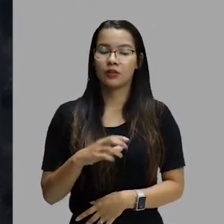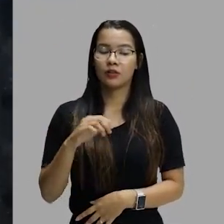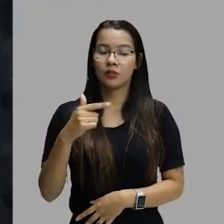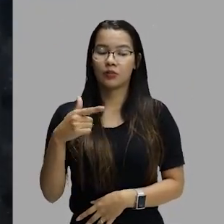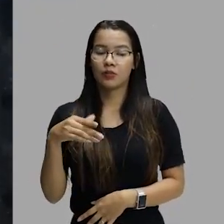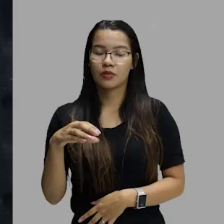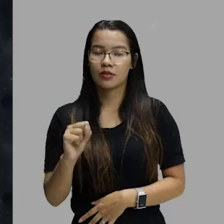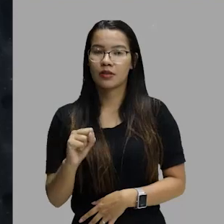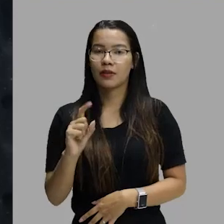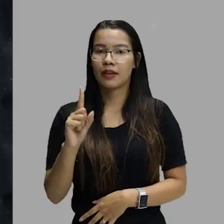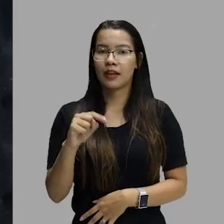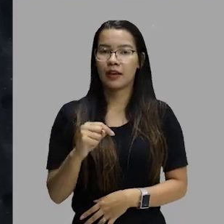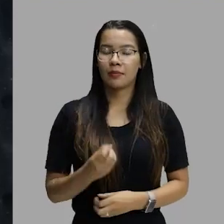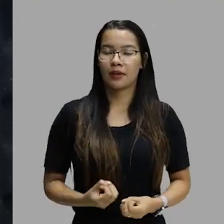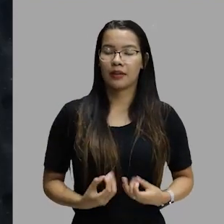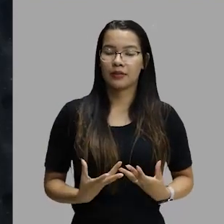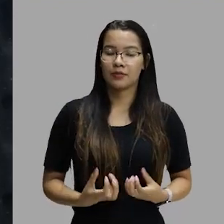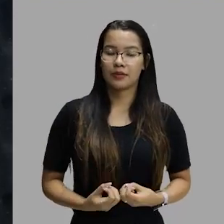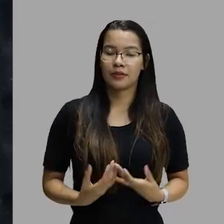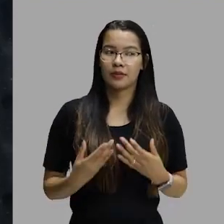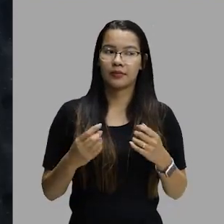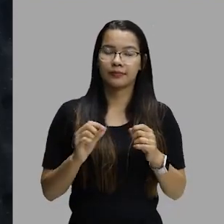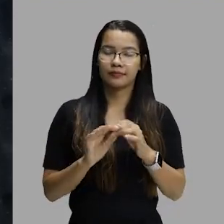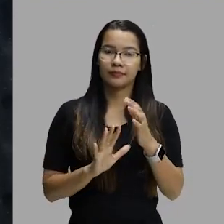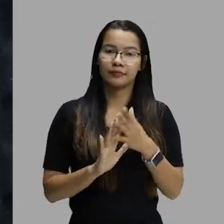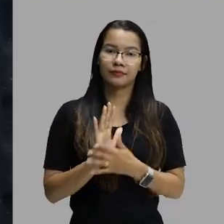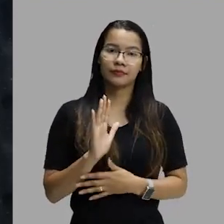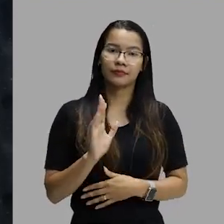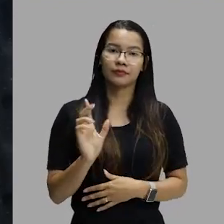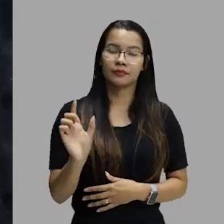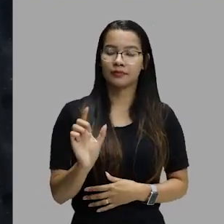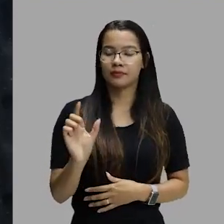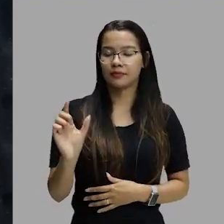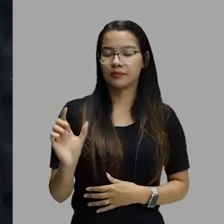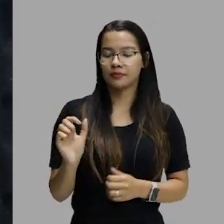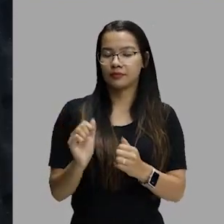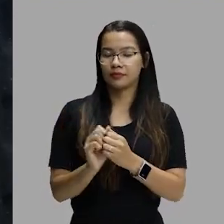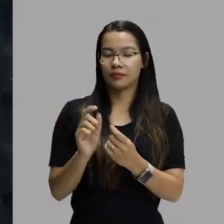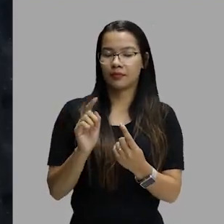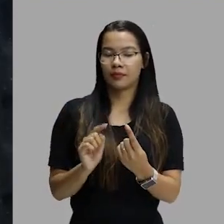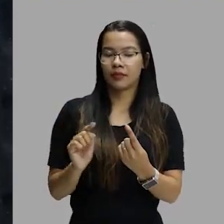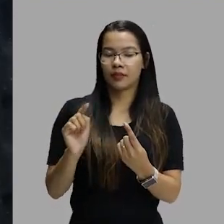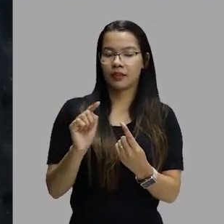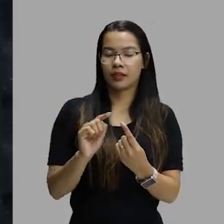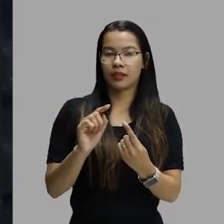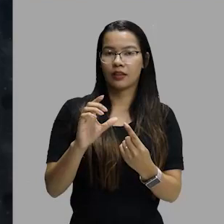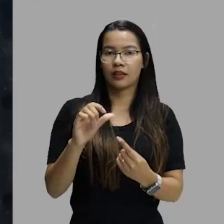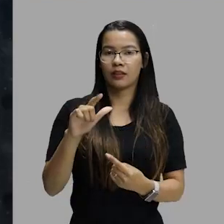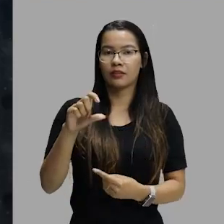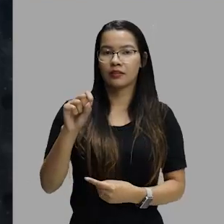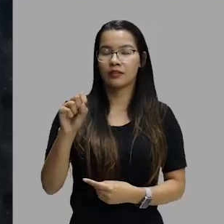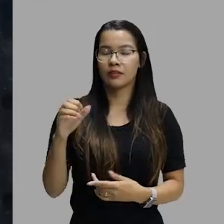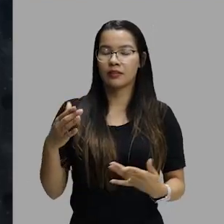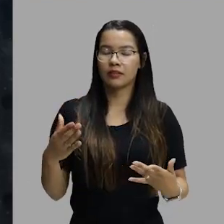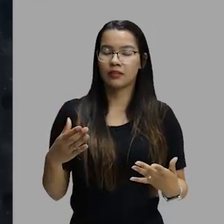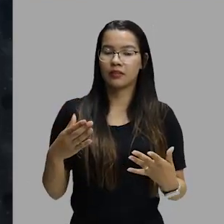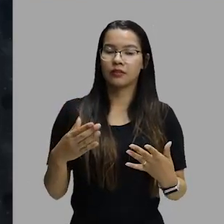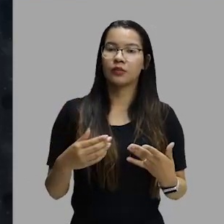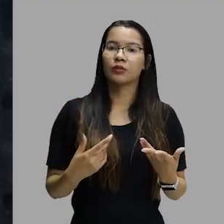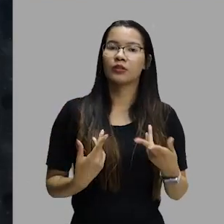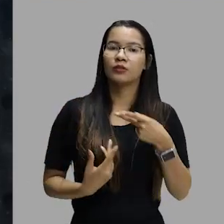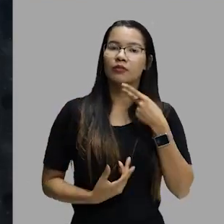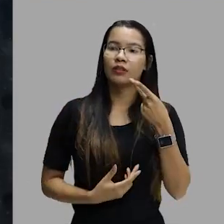é uma locução. Locução é uma expressão formada por palavras com função daquela classe. Então, locução verbal, quando eu digo assim,